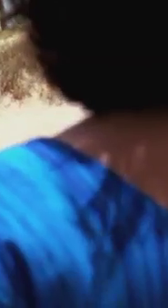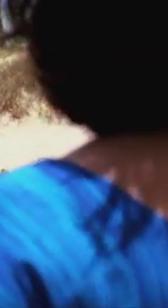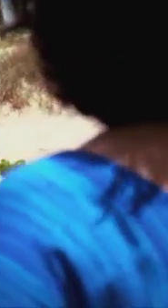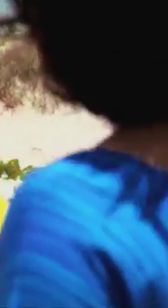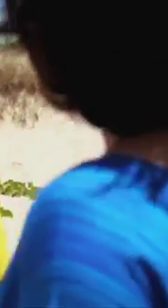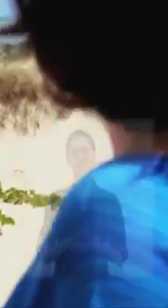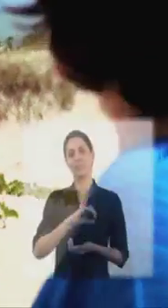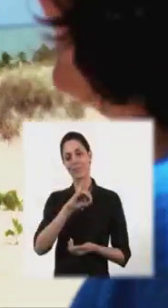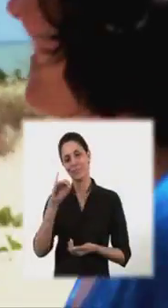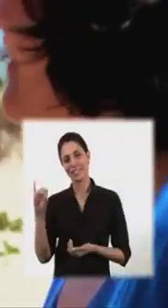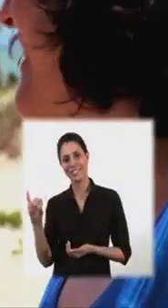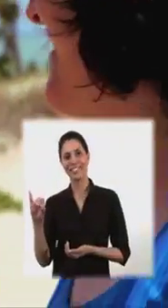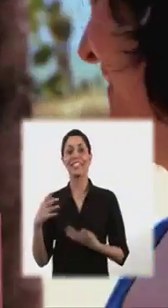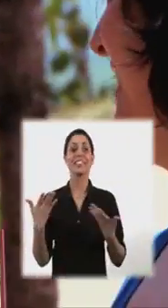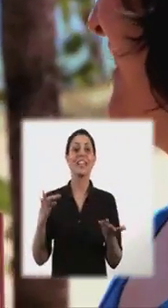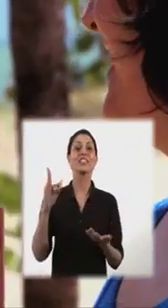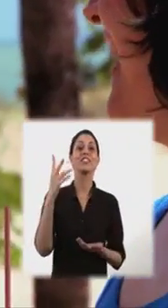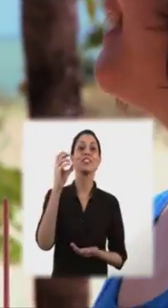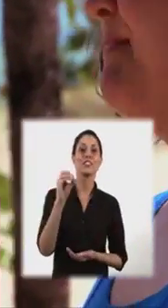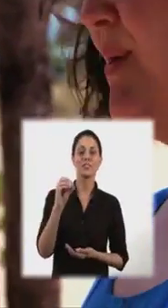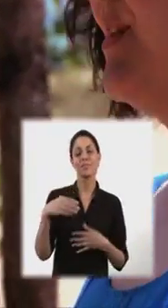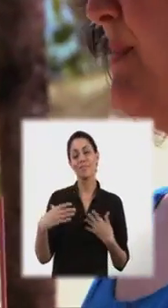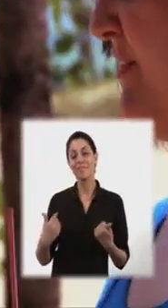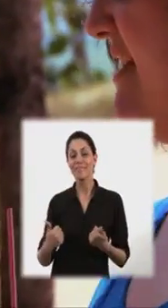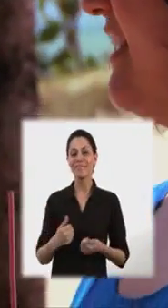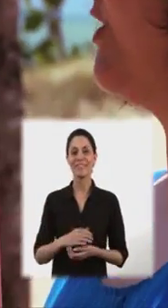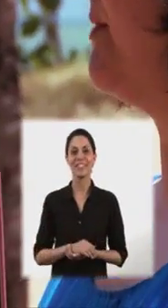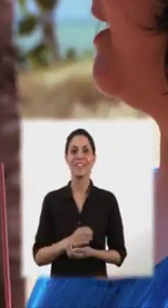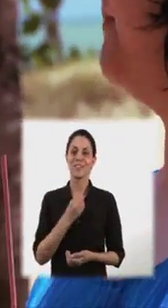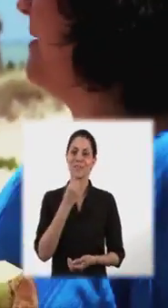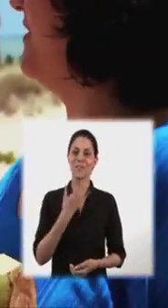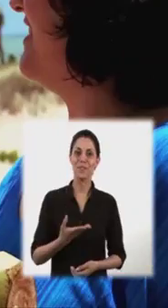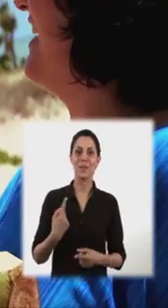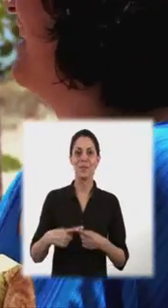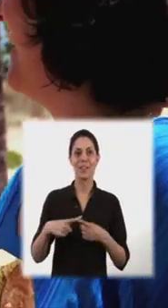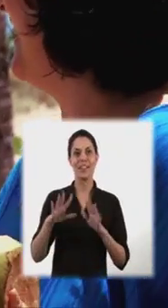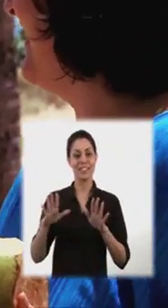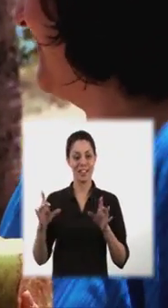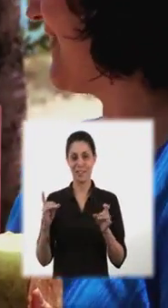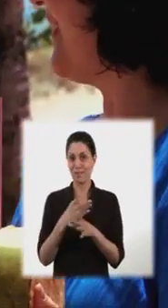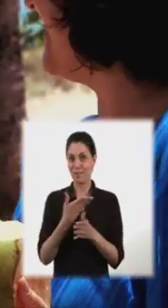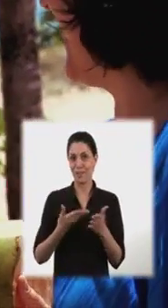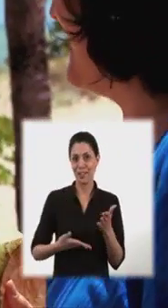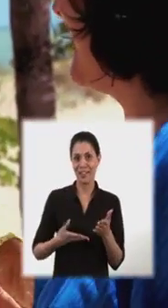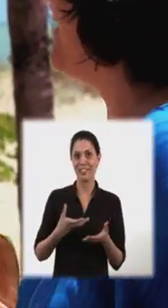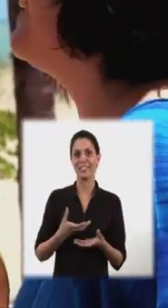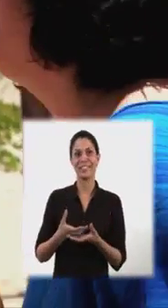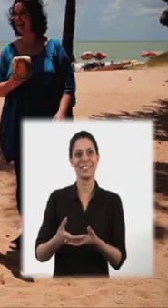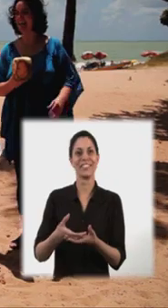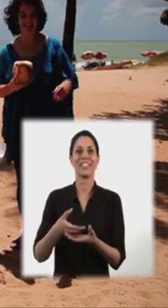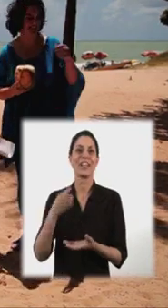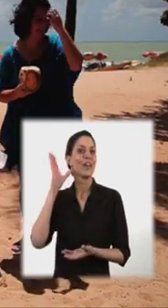Olá. Oi, e aí, Tia? Foi ótimo. Que bom, porque eu já Divertido. providenciei aqui o teu primeiro prêmio do Oh, dia. que coisa boa. Um coco Estou